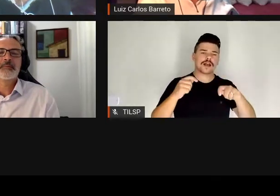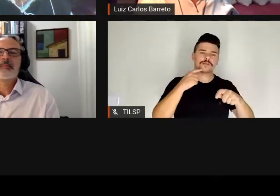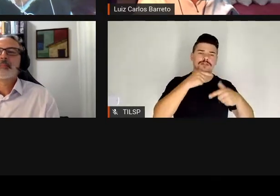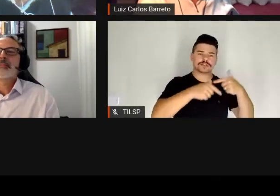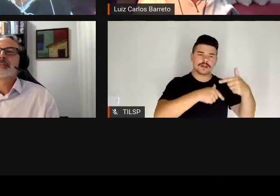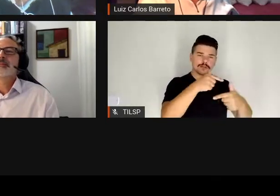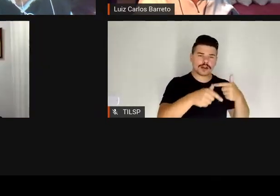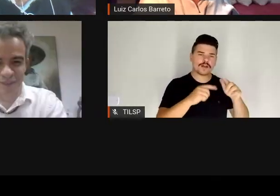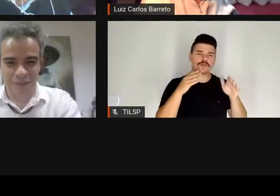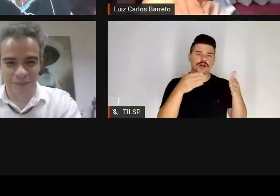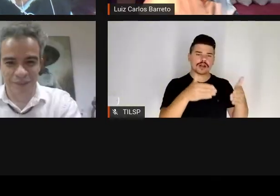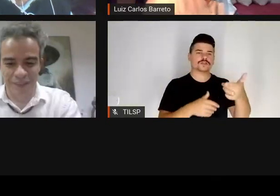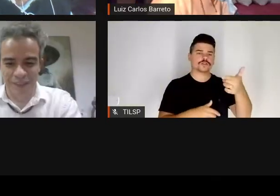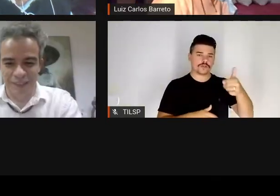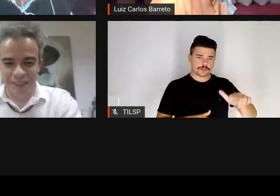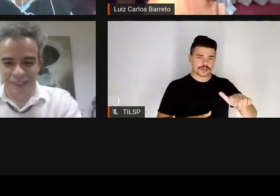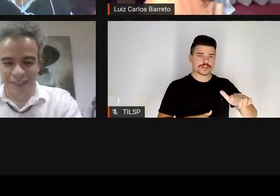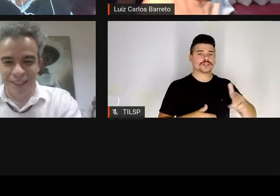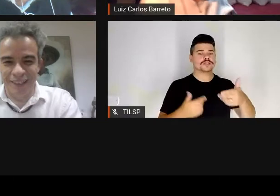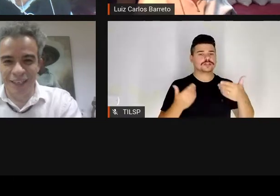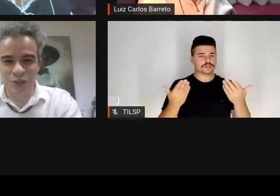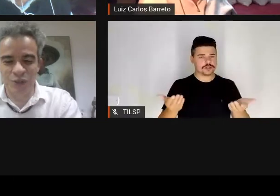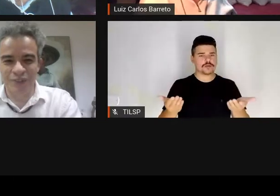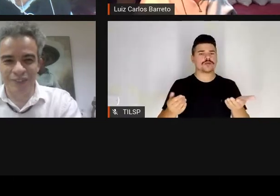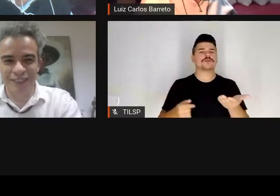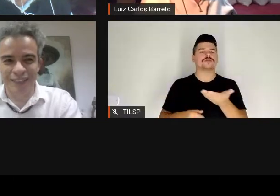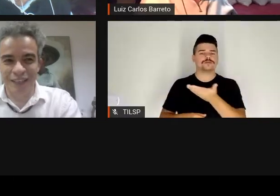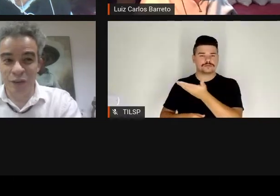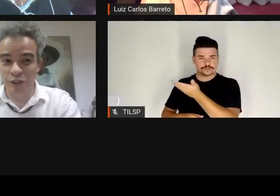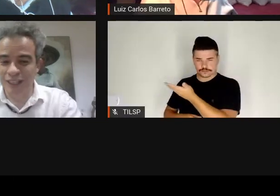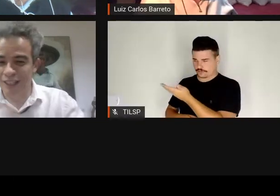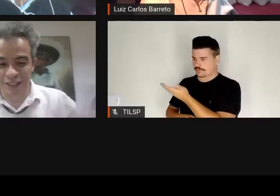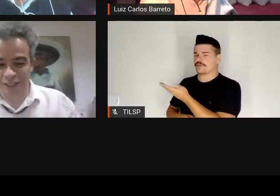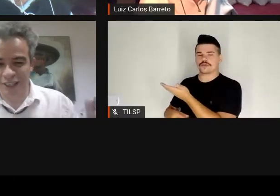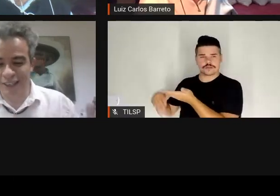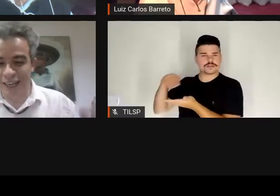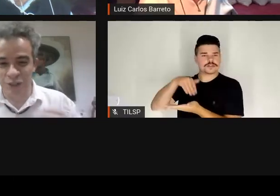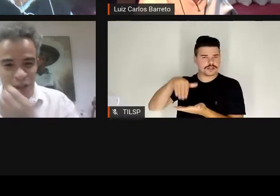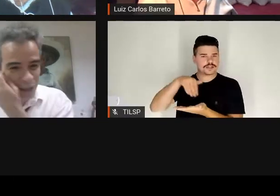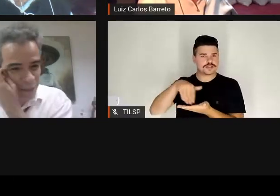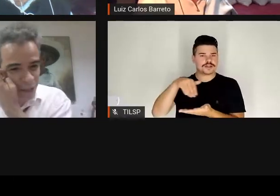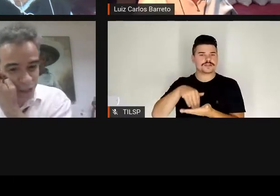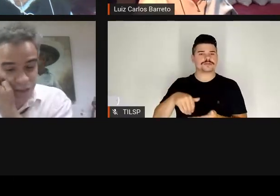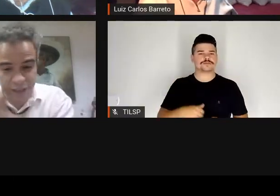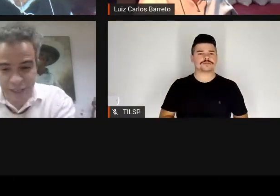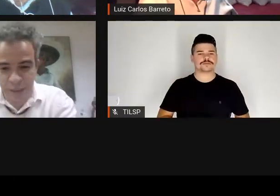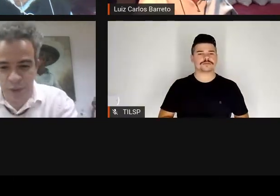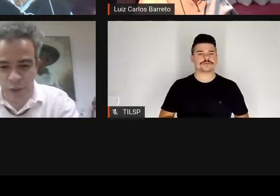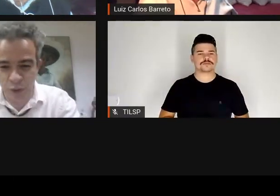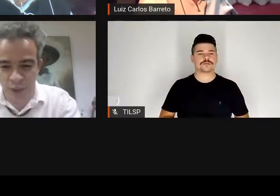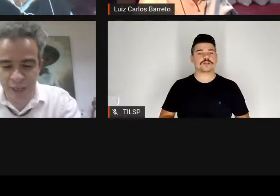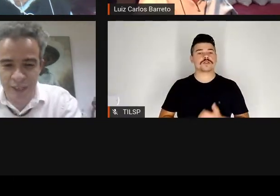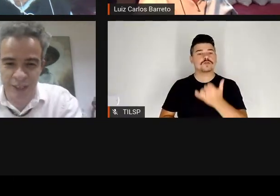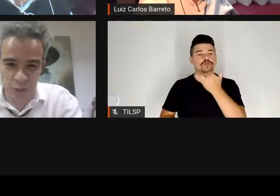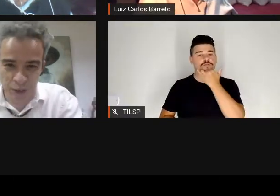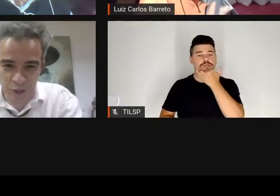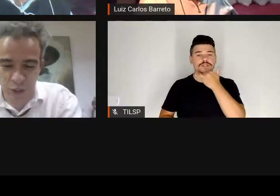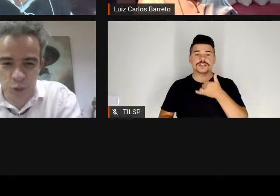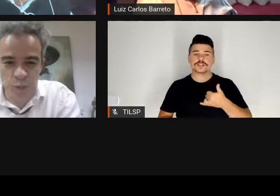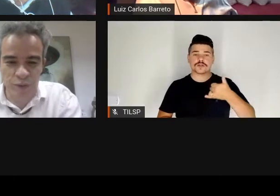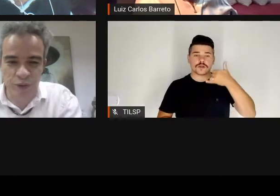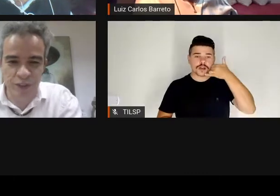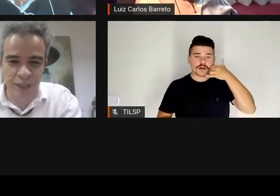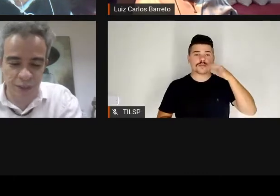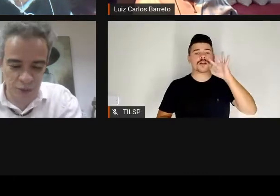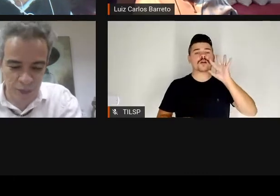né. Mas queria voltar, então, ao secretário, Fabiano. Eu vou ter que entrar no celular, mas acho que vai dar tempo de concluir aqui, Sérgio. Eu